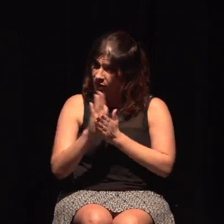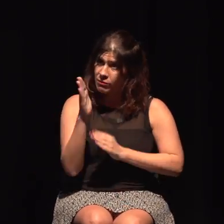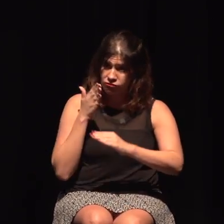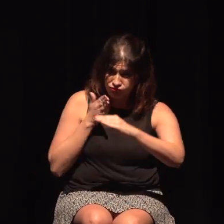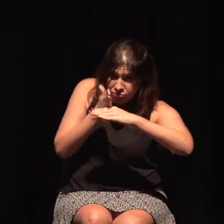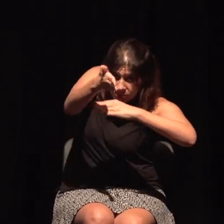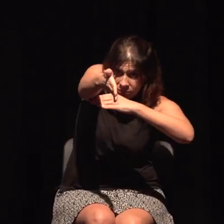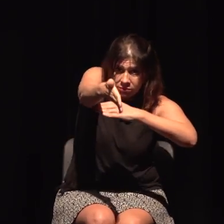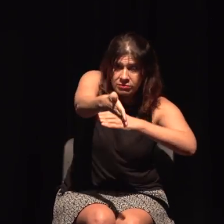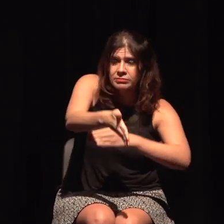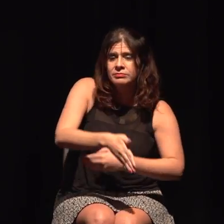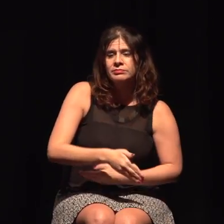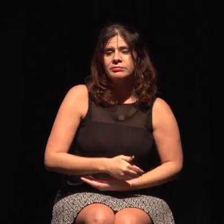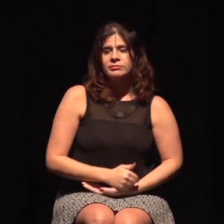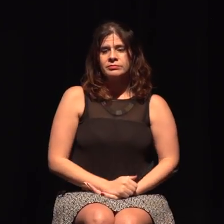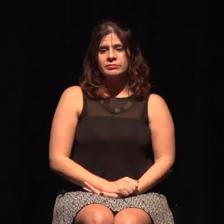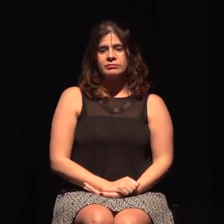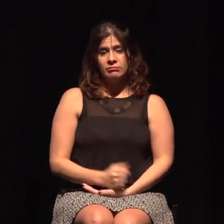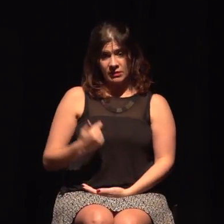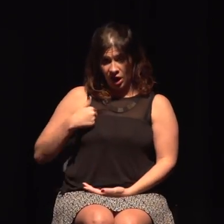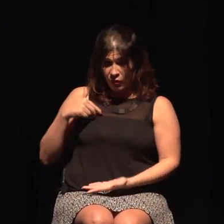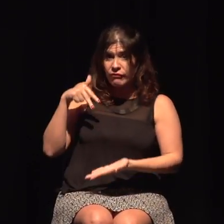Lulu, vamos cruzar a fronteira.